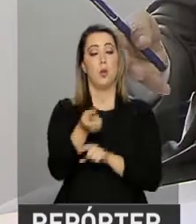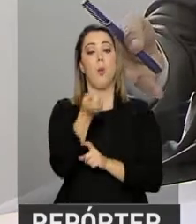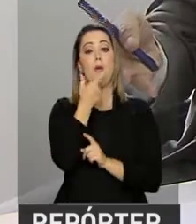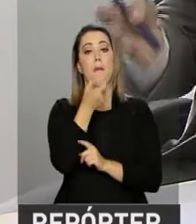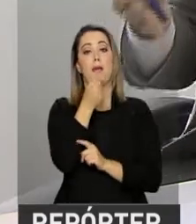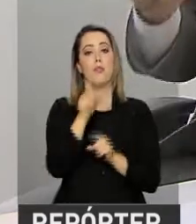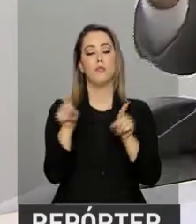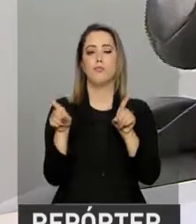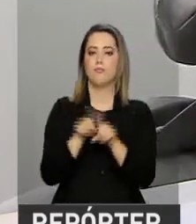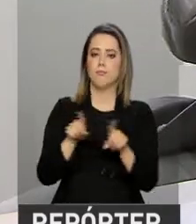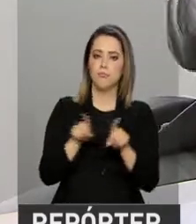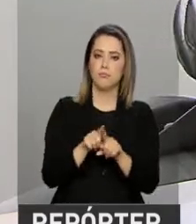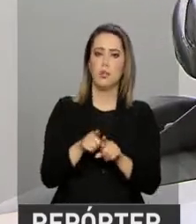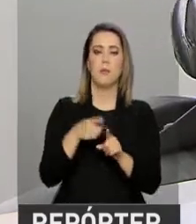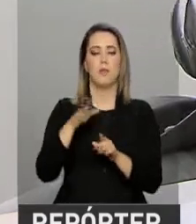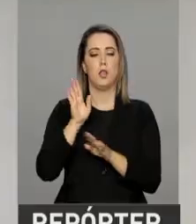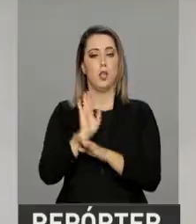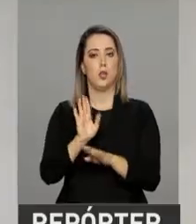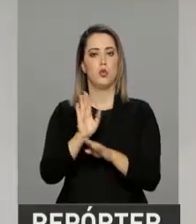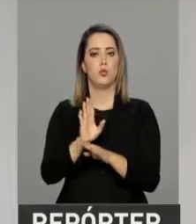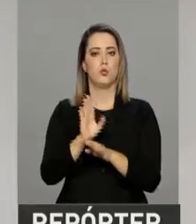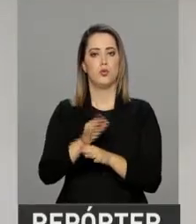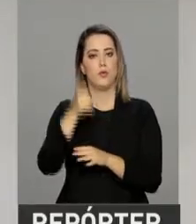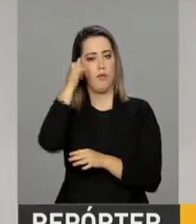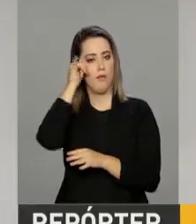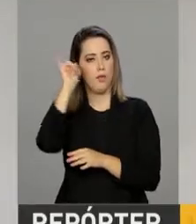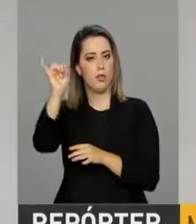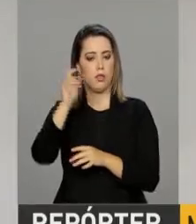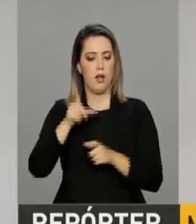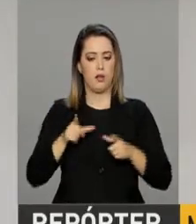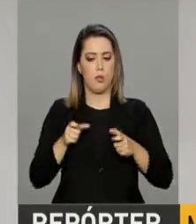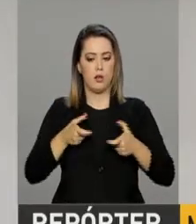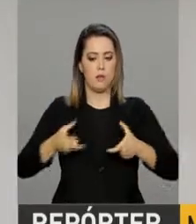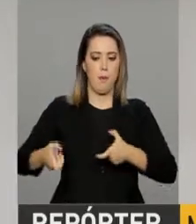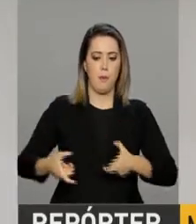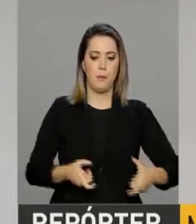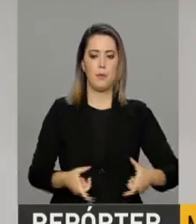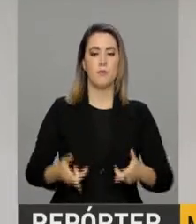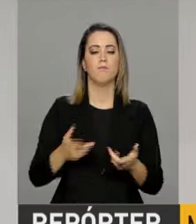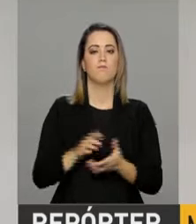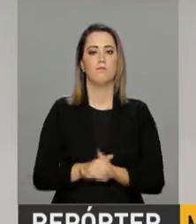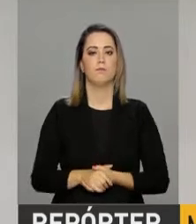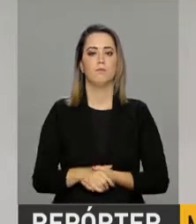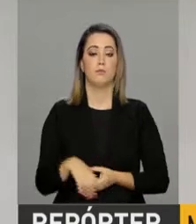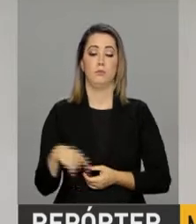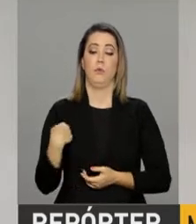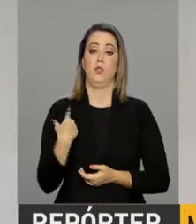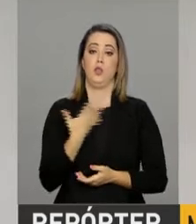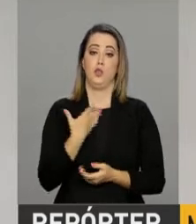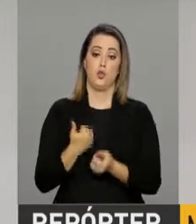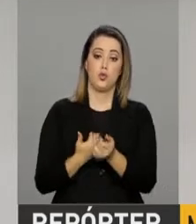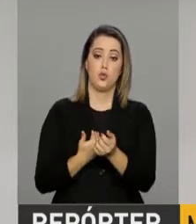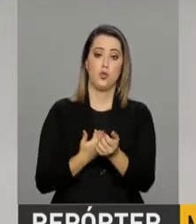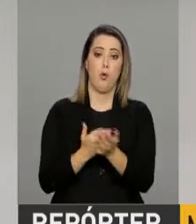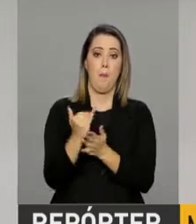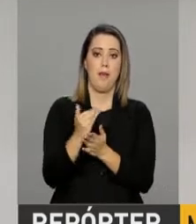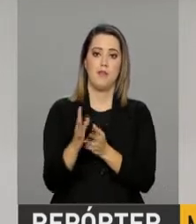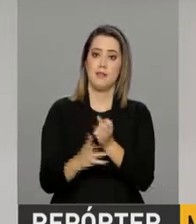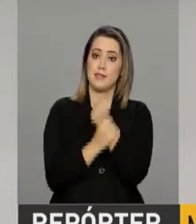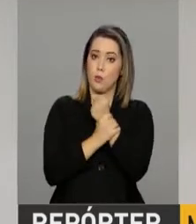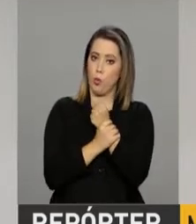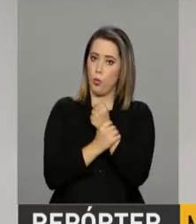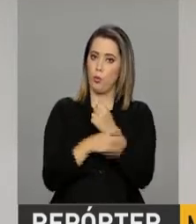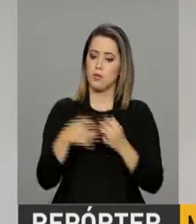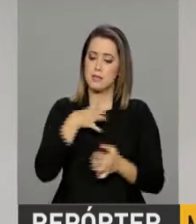impedir que a doença se espalhe pelo outro quando a gente começa a fazer o tratamento gente fica seguro tatá